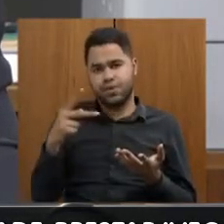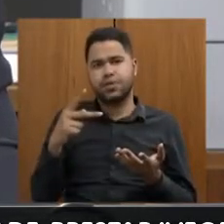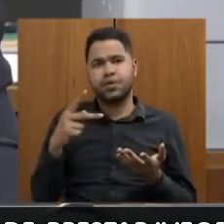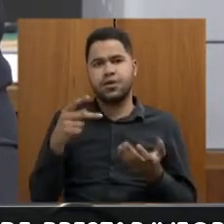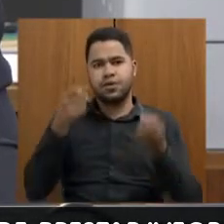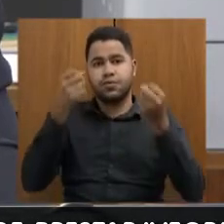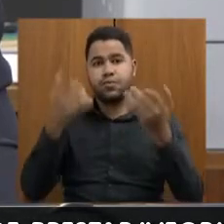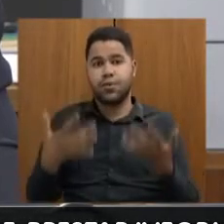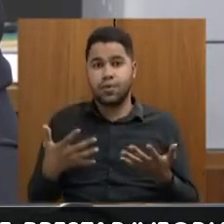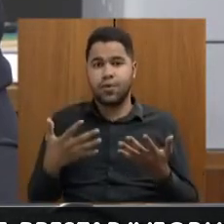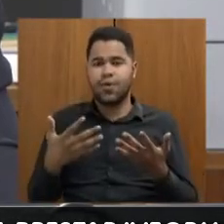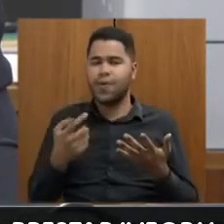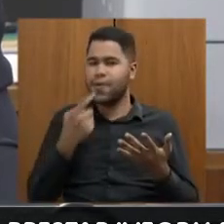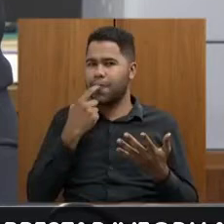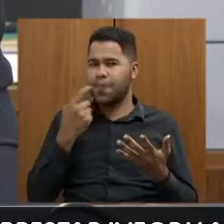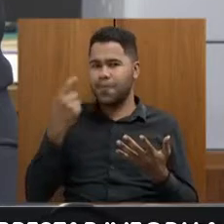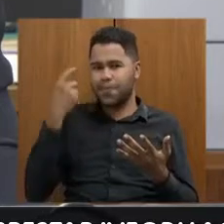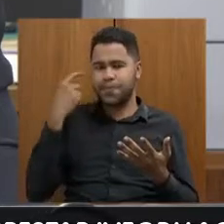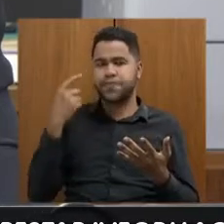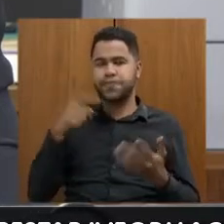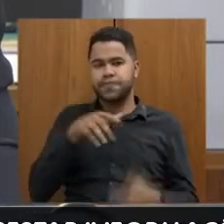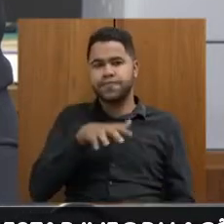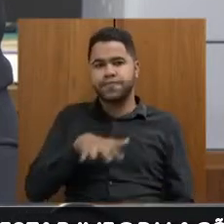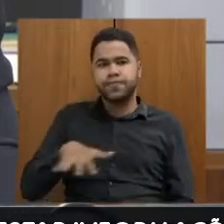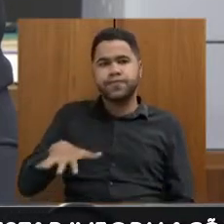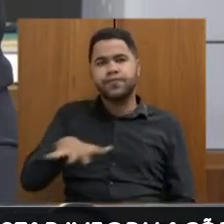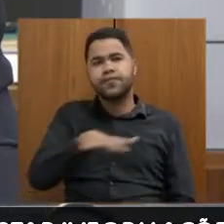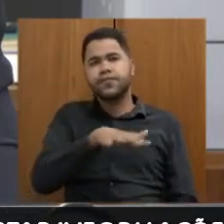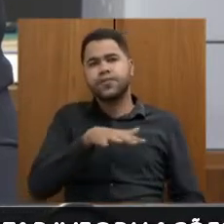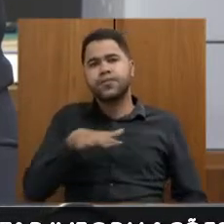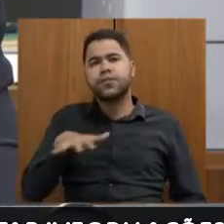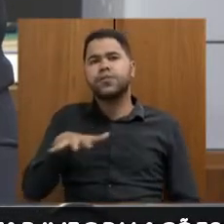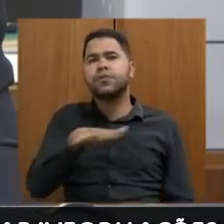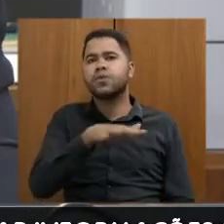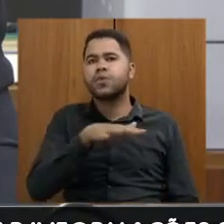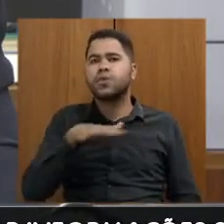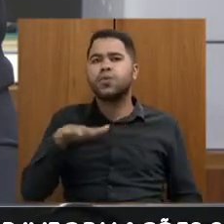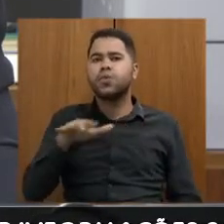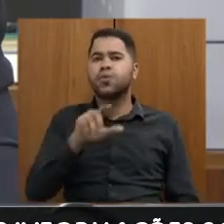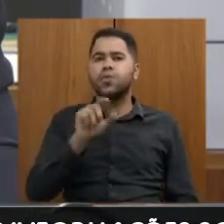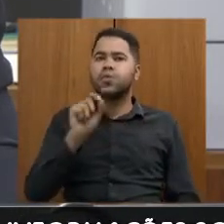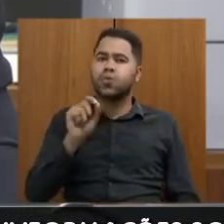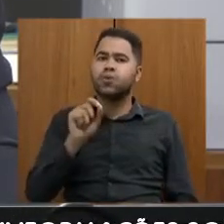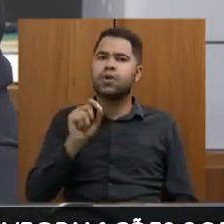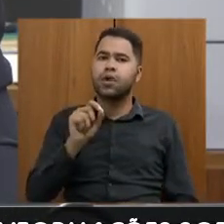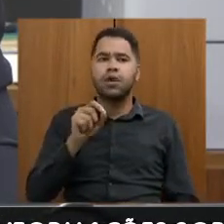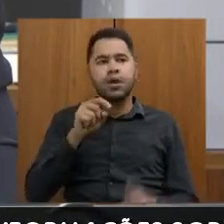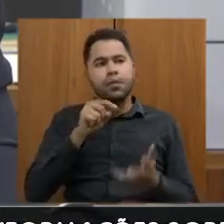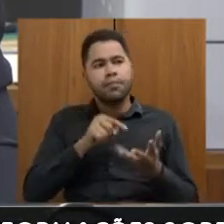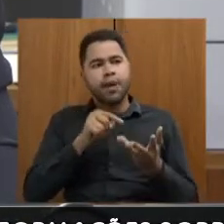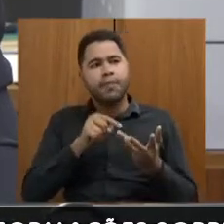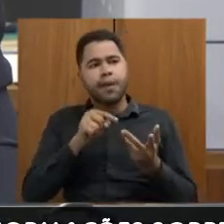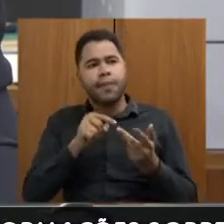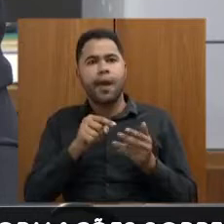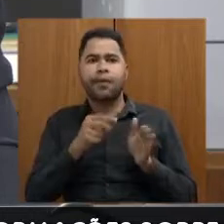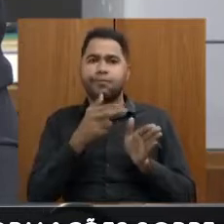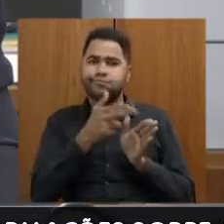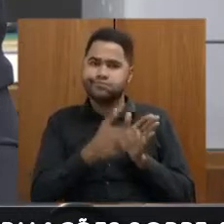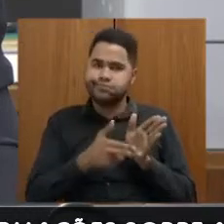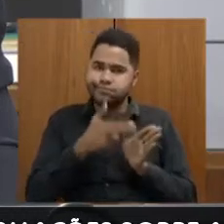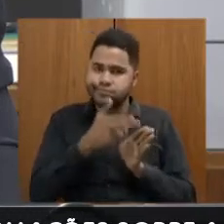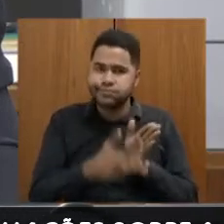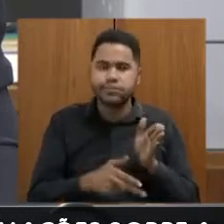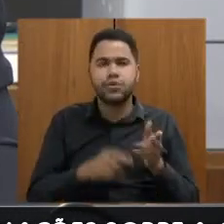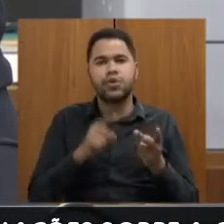Comissão falo aqui a princípio não é uma região que está munida de ferrovias